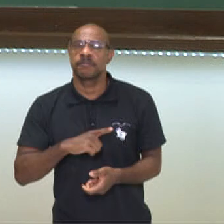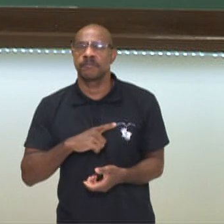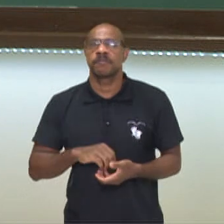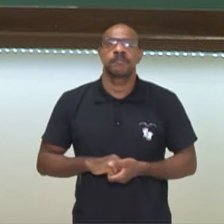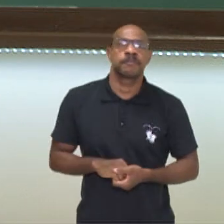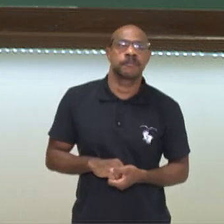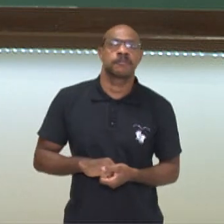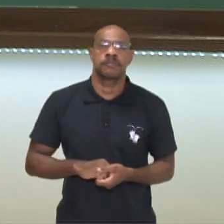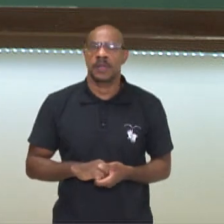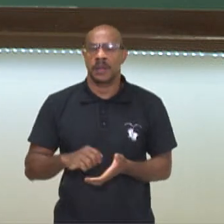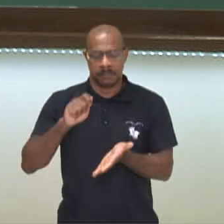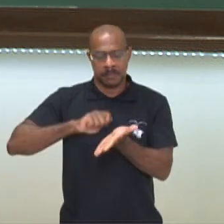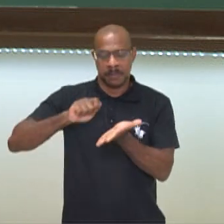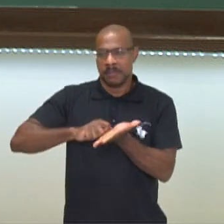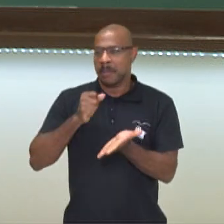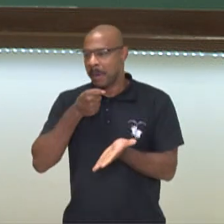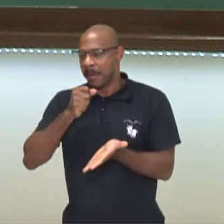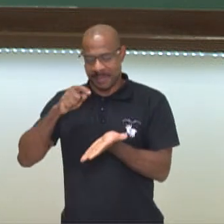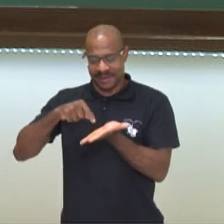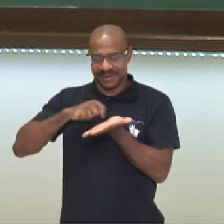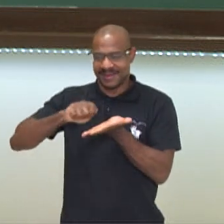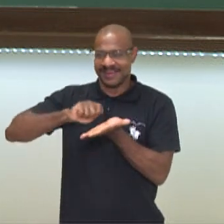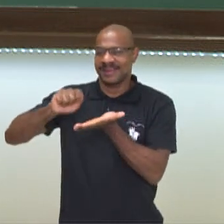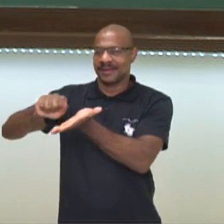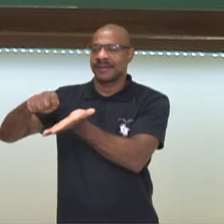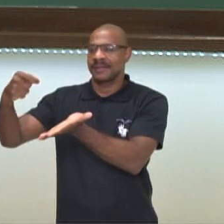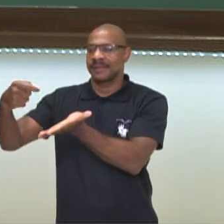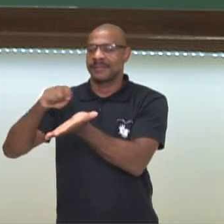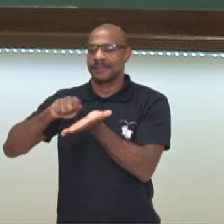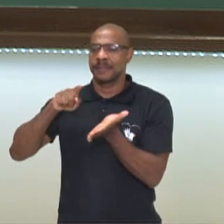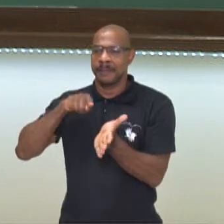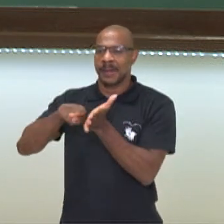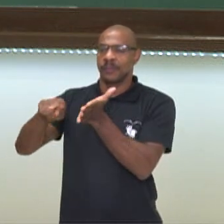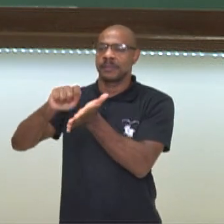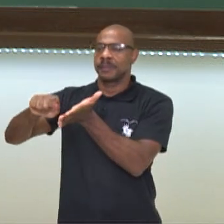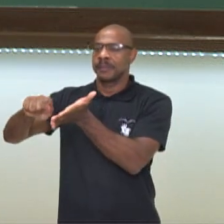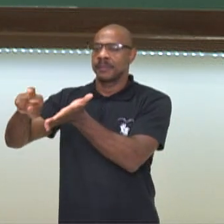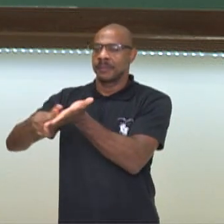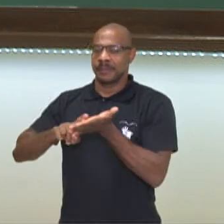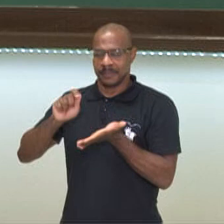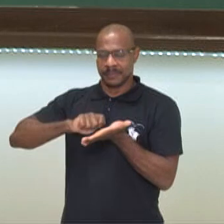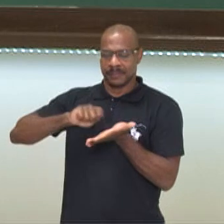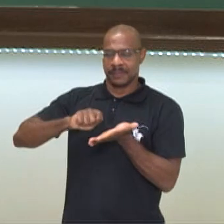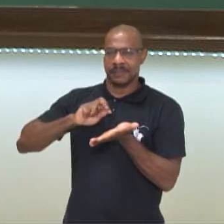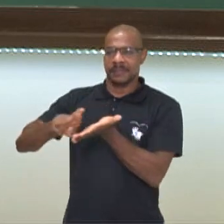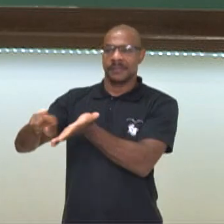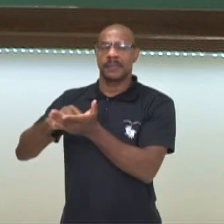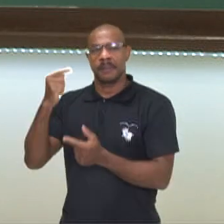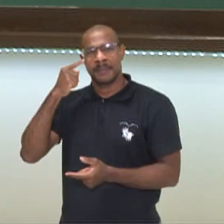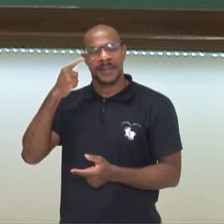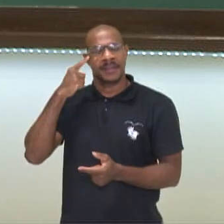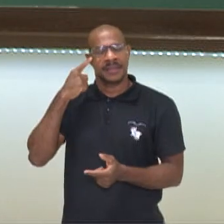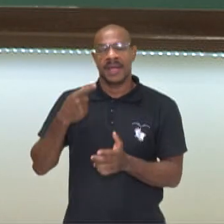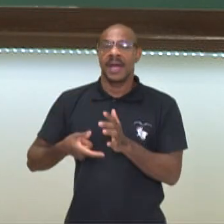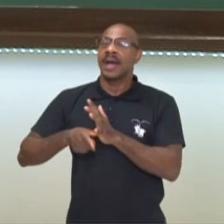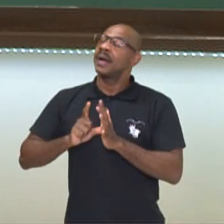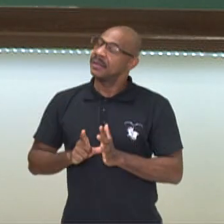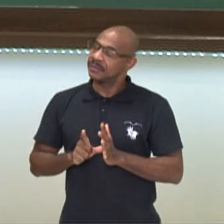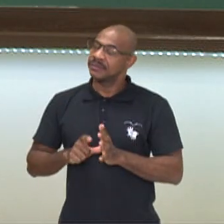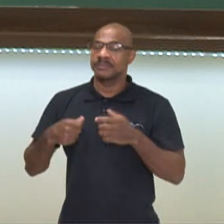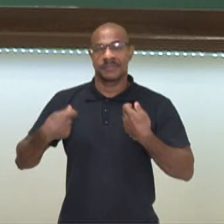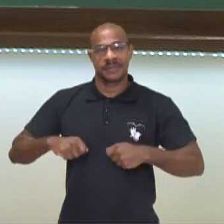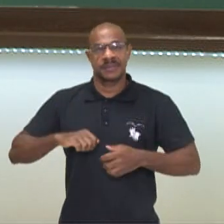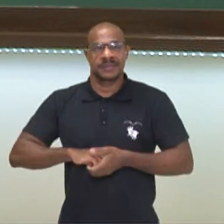entrevista escrita, você consegue escrever e pensar antes o que você vai devolver ao